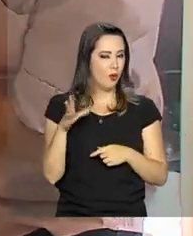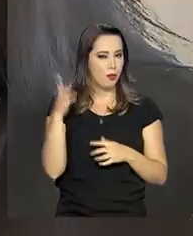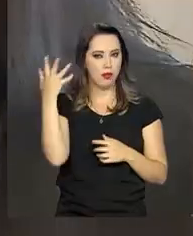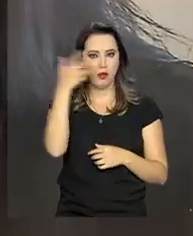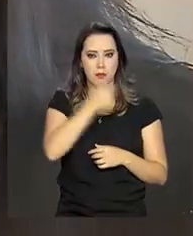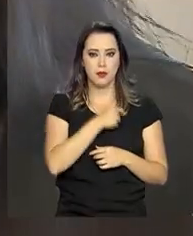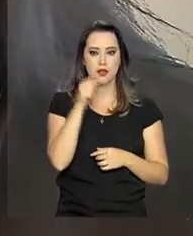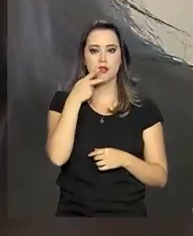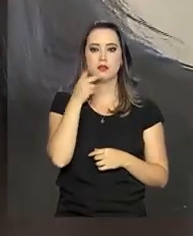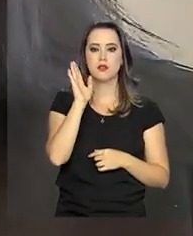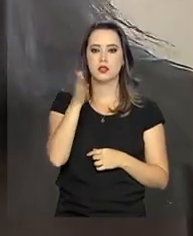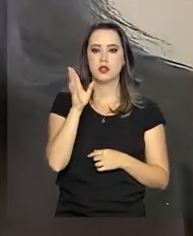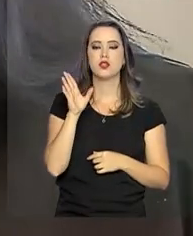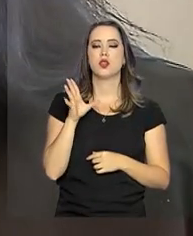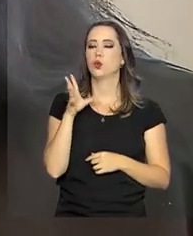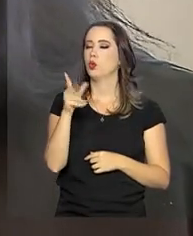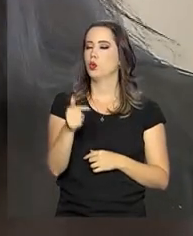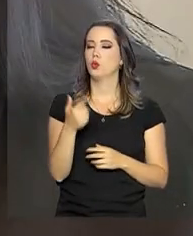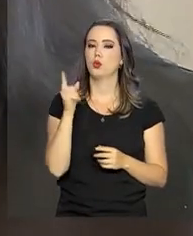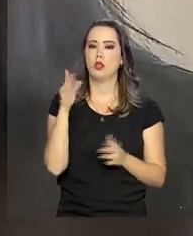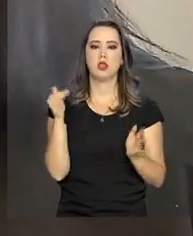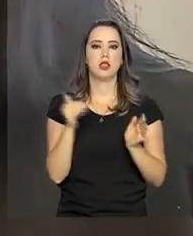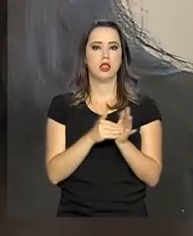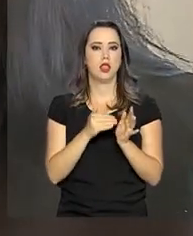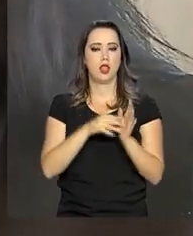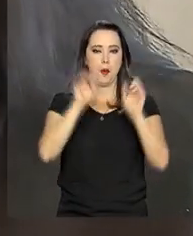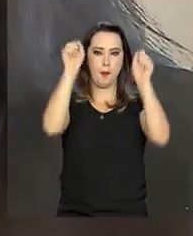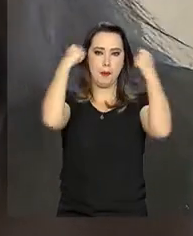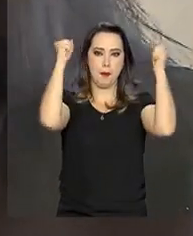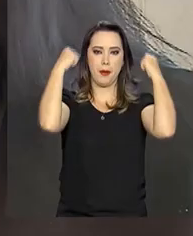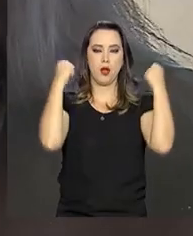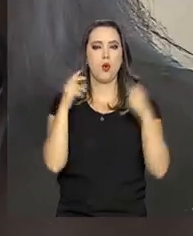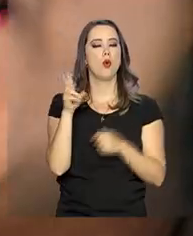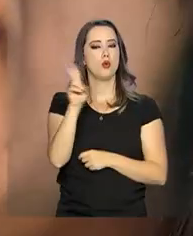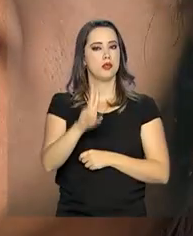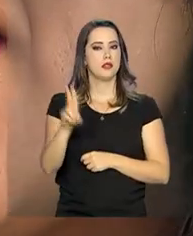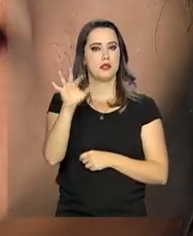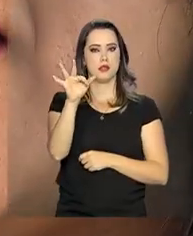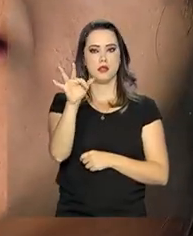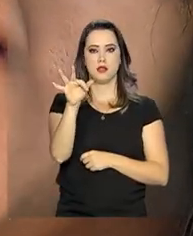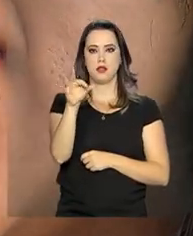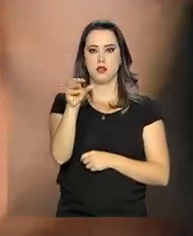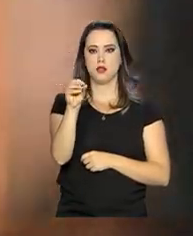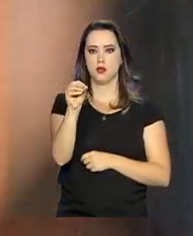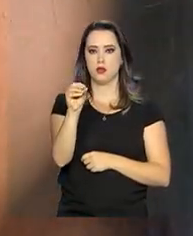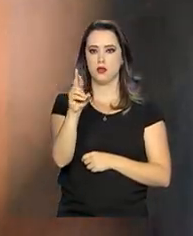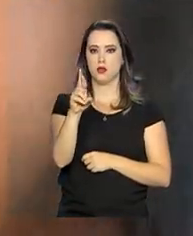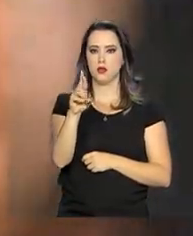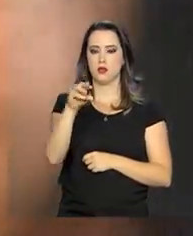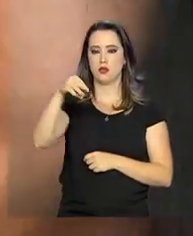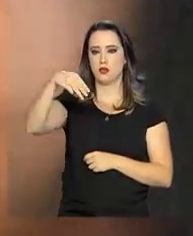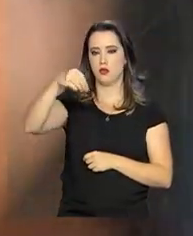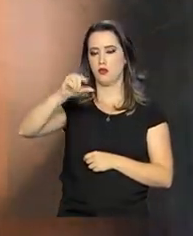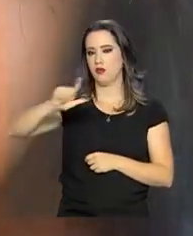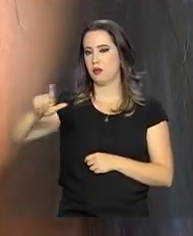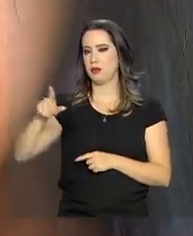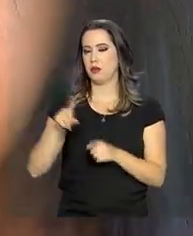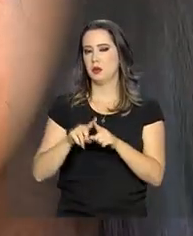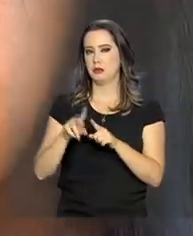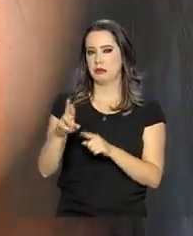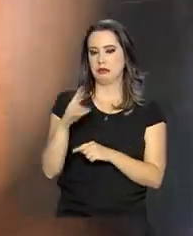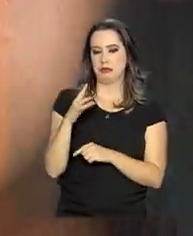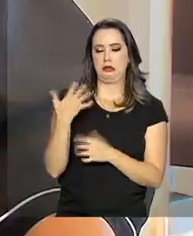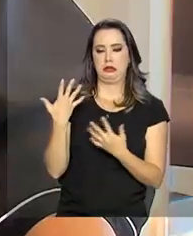de vendas conta que já fez de tudo, até alisamento com formol. Mas neste caso, o resultado não foi